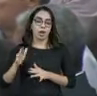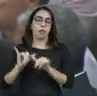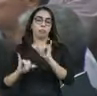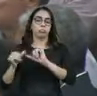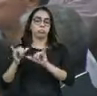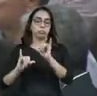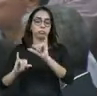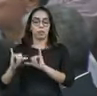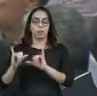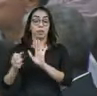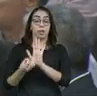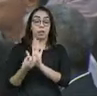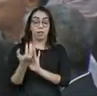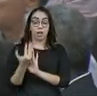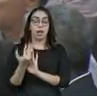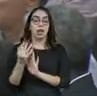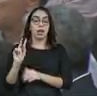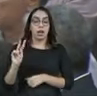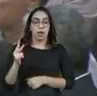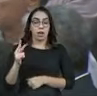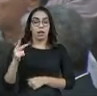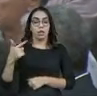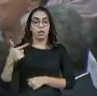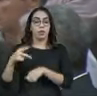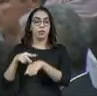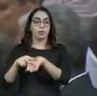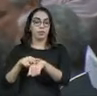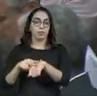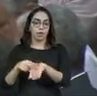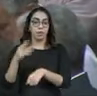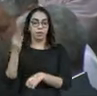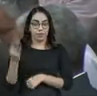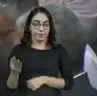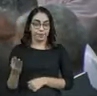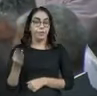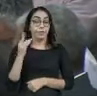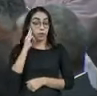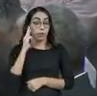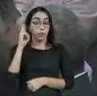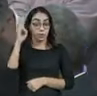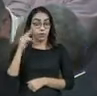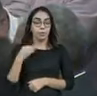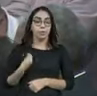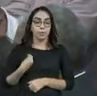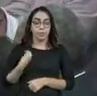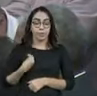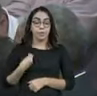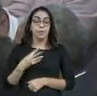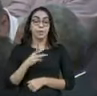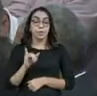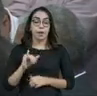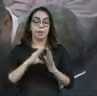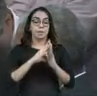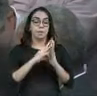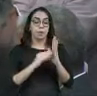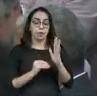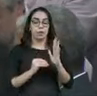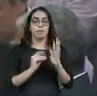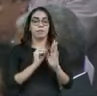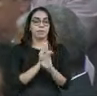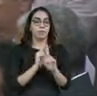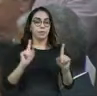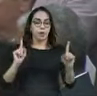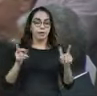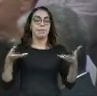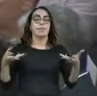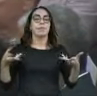Freitas. Por isso, este é o caminho para garantir um novo modelo de emprego, um emprego de qualidade, e